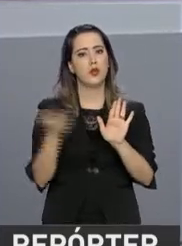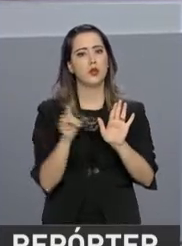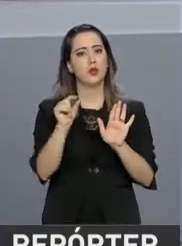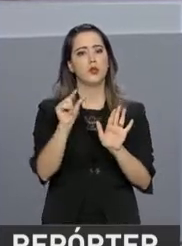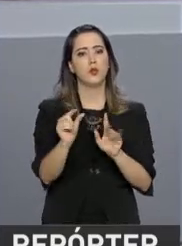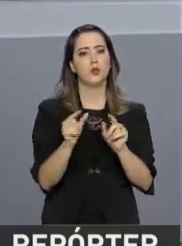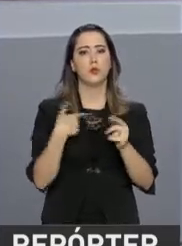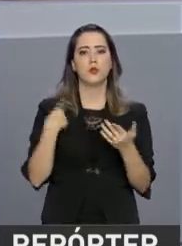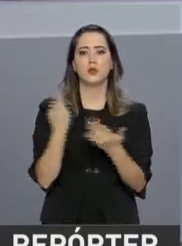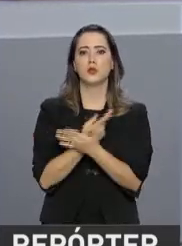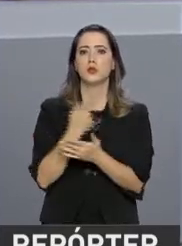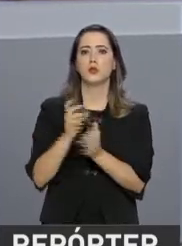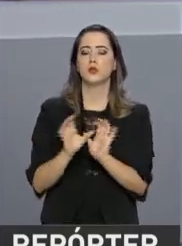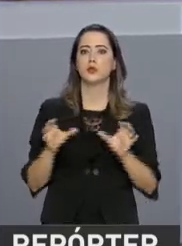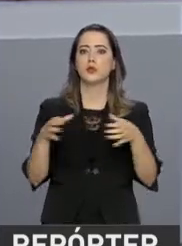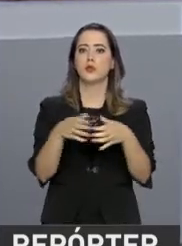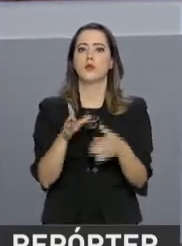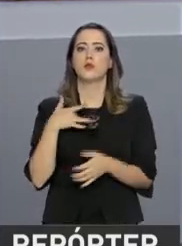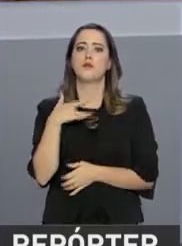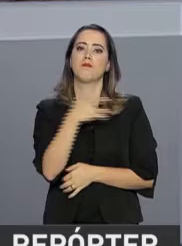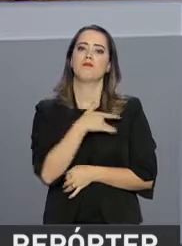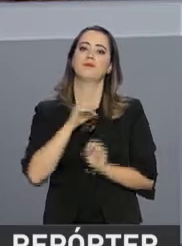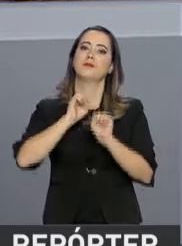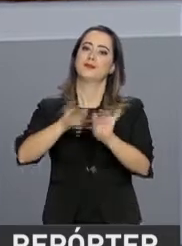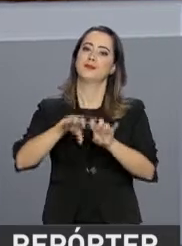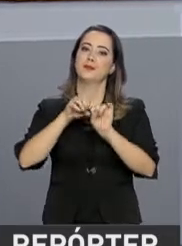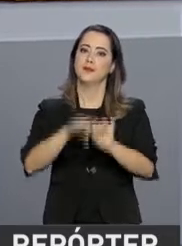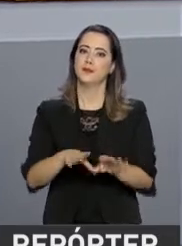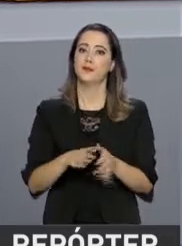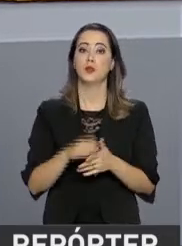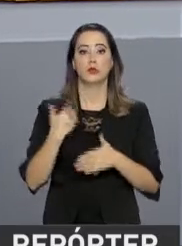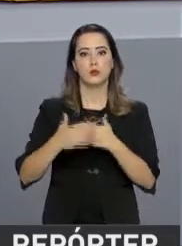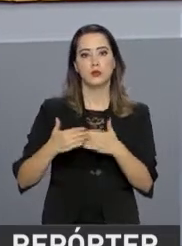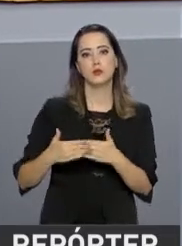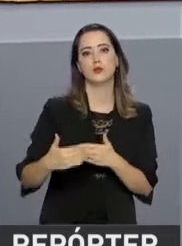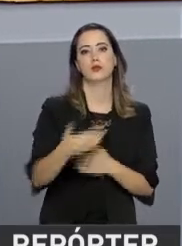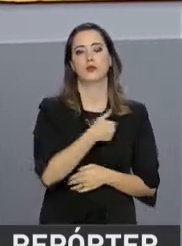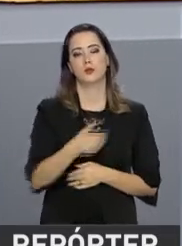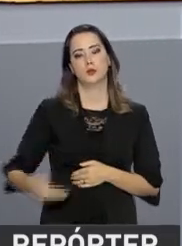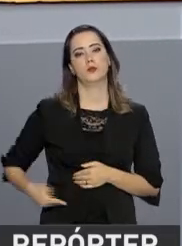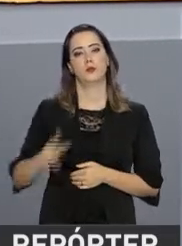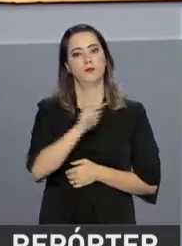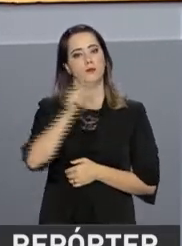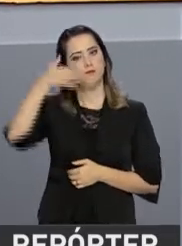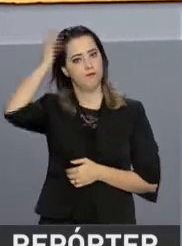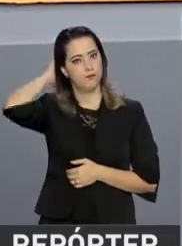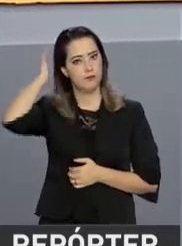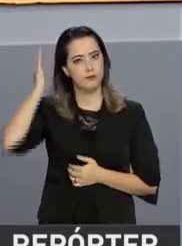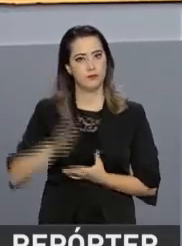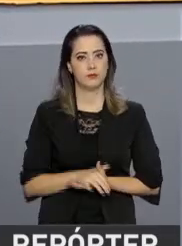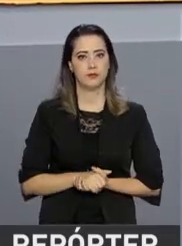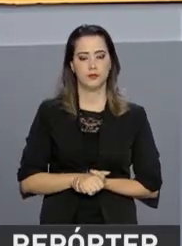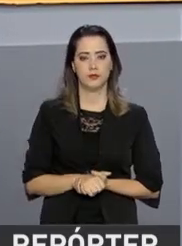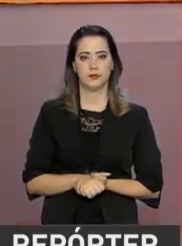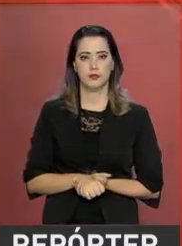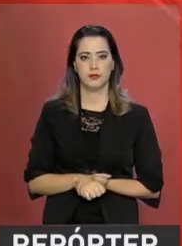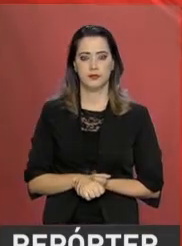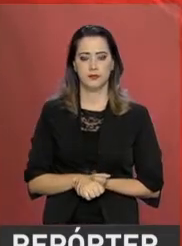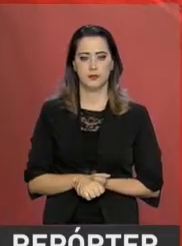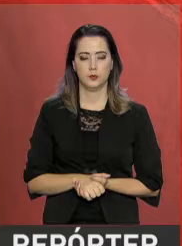gente um pouco do que tem sido feito nas áreas da saúde e da educação durante o governo do presidente Michel Temer.